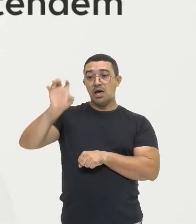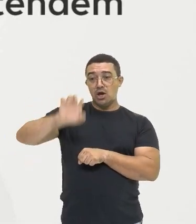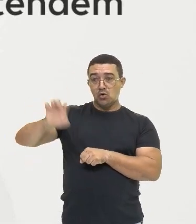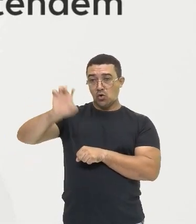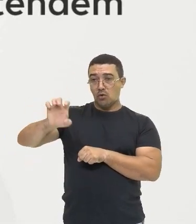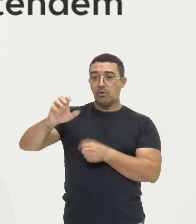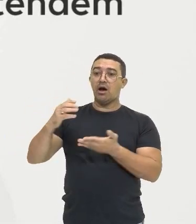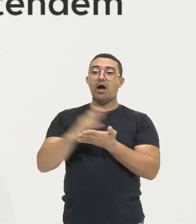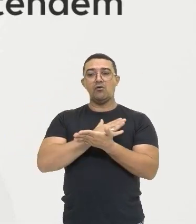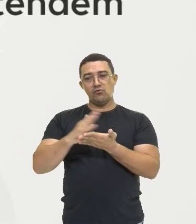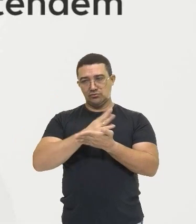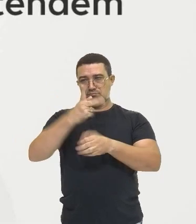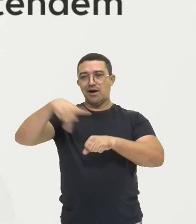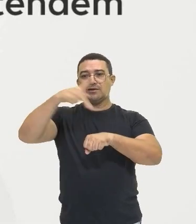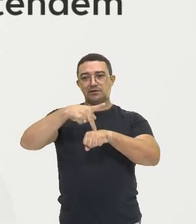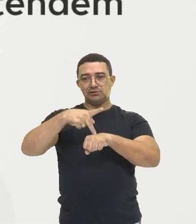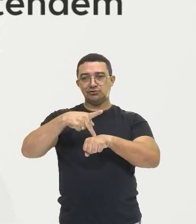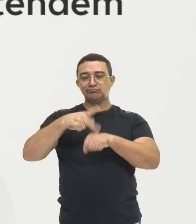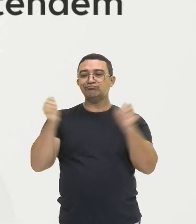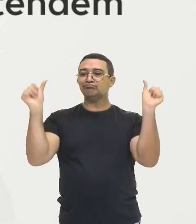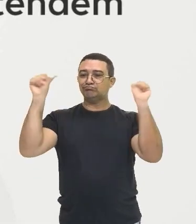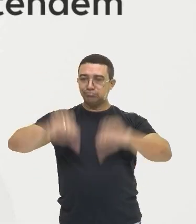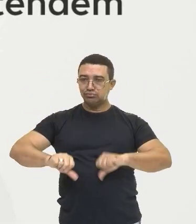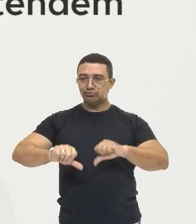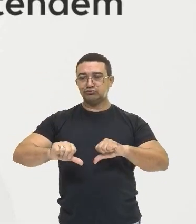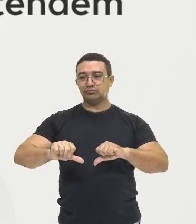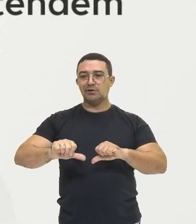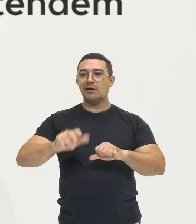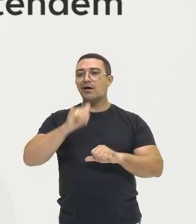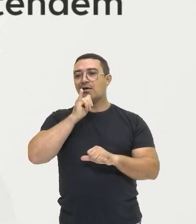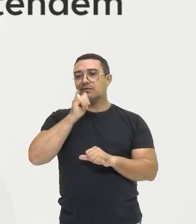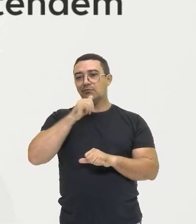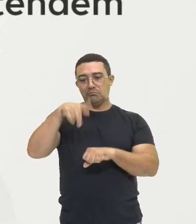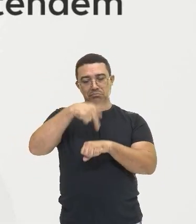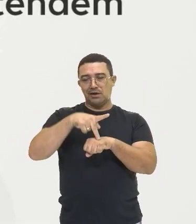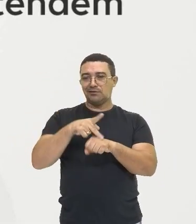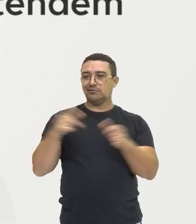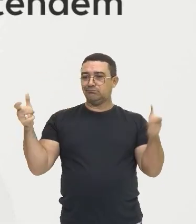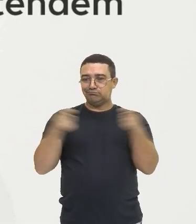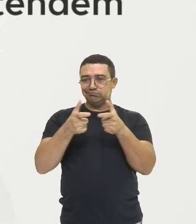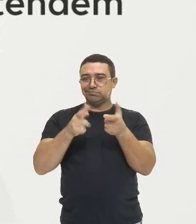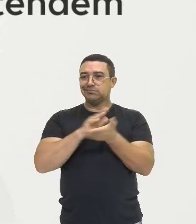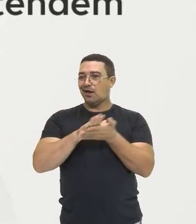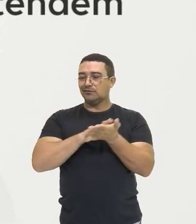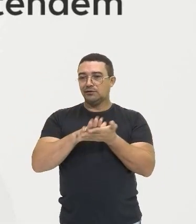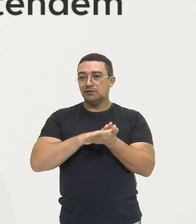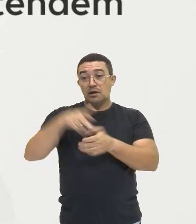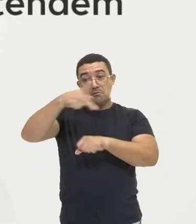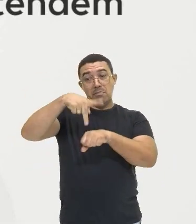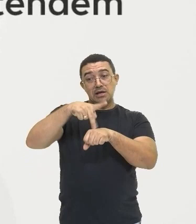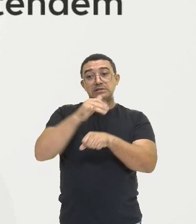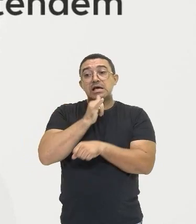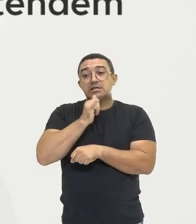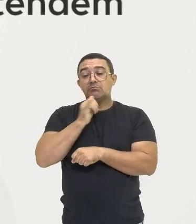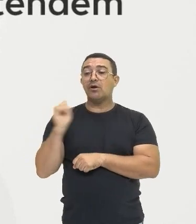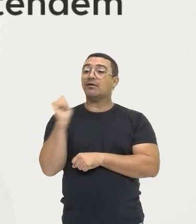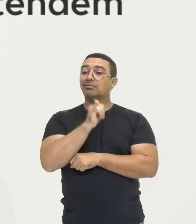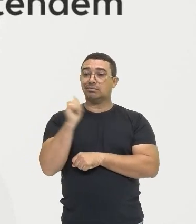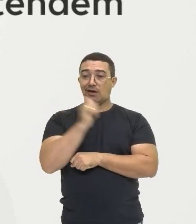países apresentam um crescimento negativo, tá? É o caso, por exemplo, da Itália, que a população,